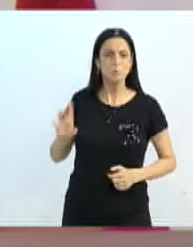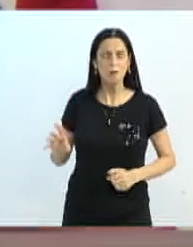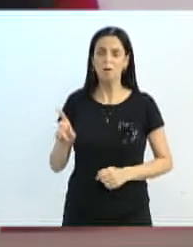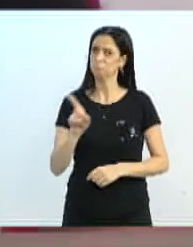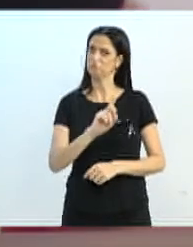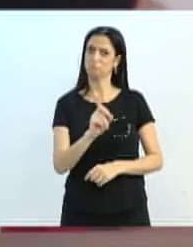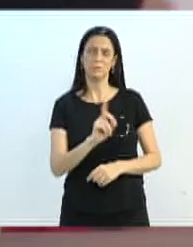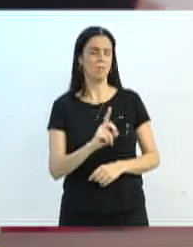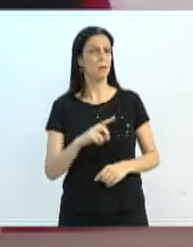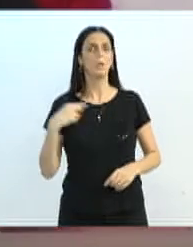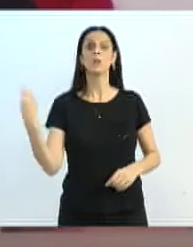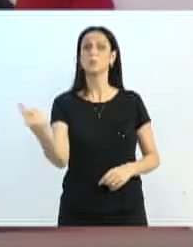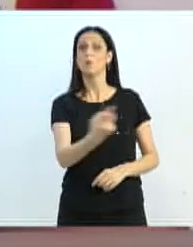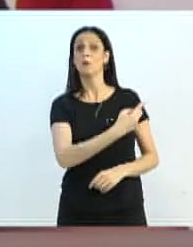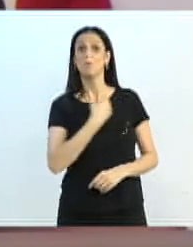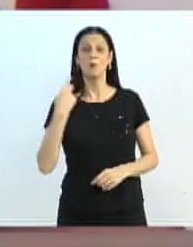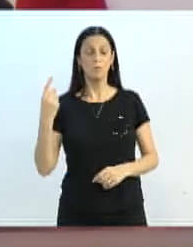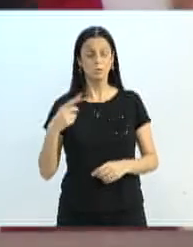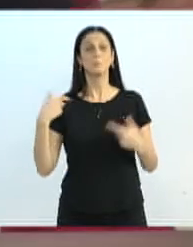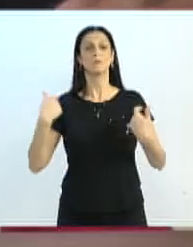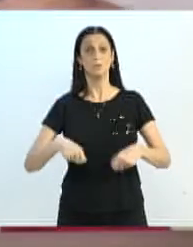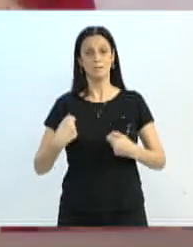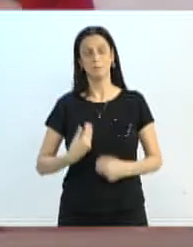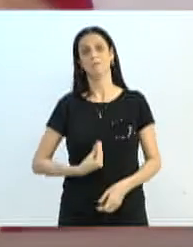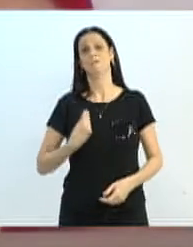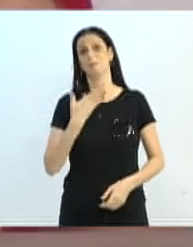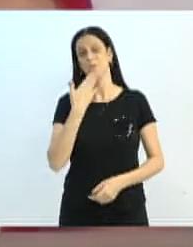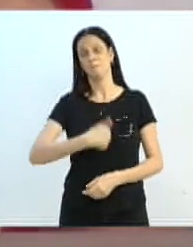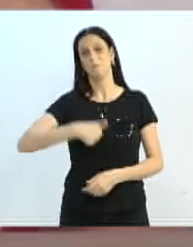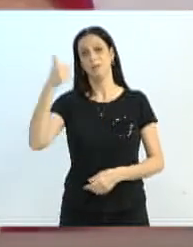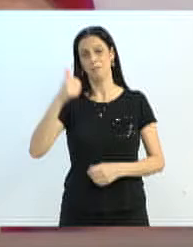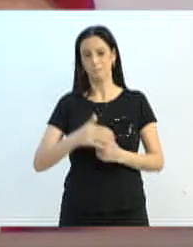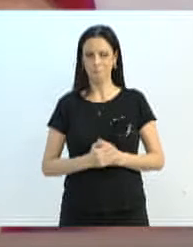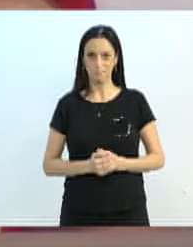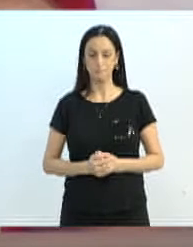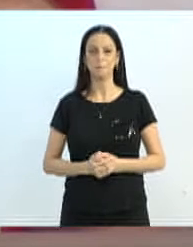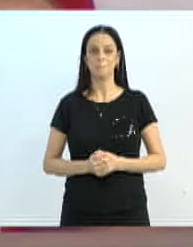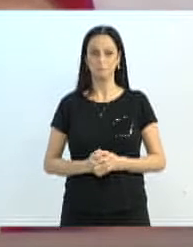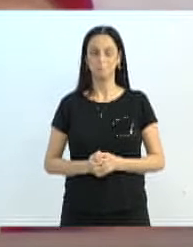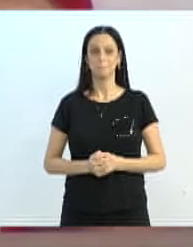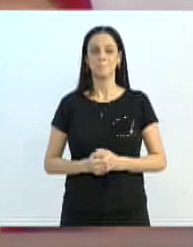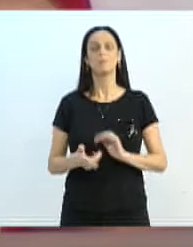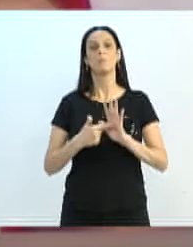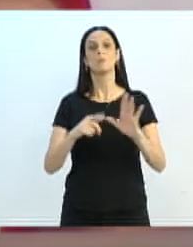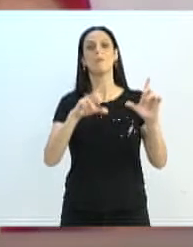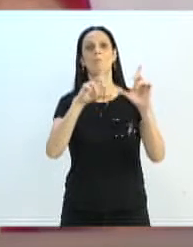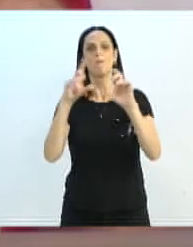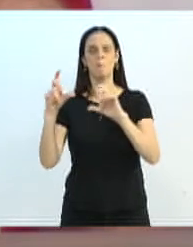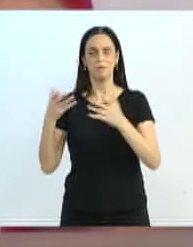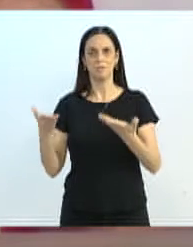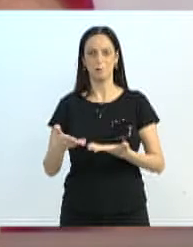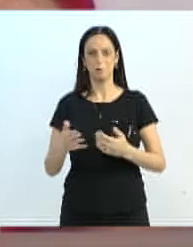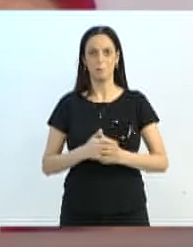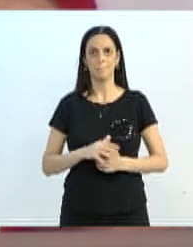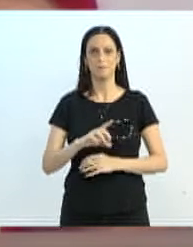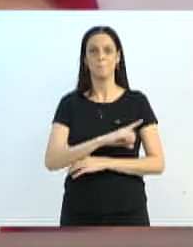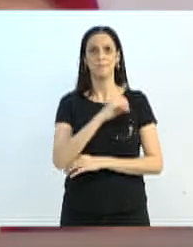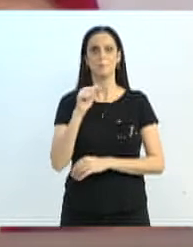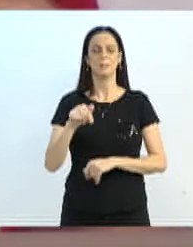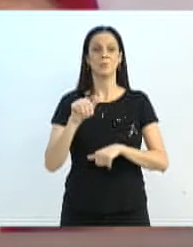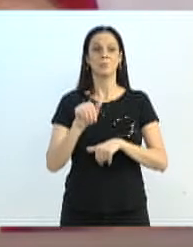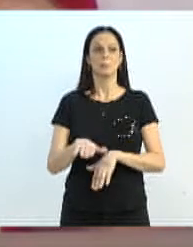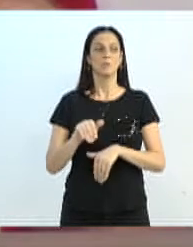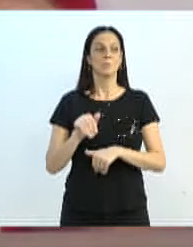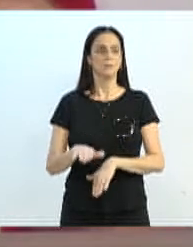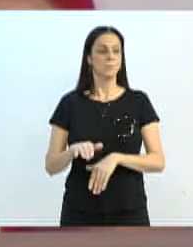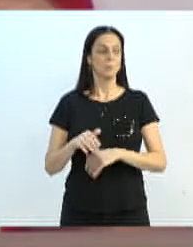família. Para todos. E vejam só o que acontece. Com as fotos ali. Dia 7, manifestações contra